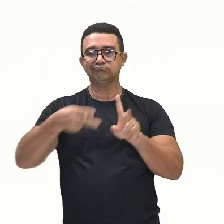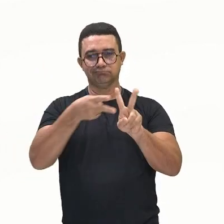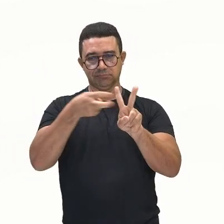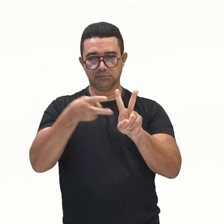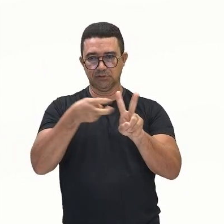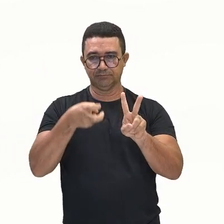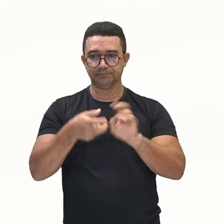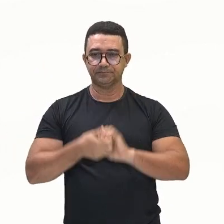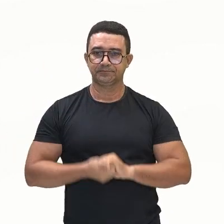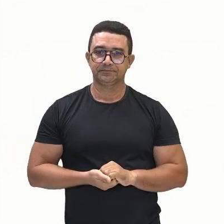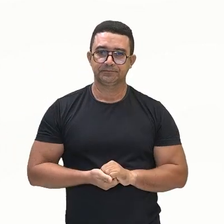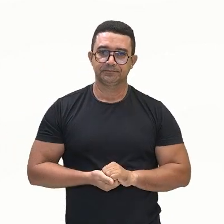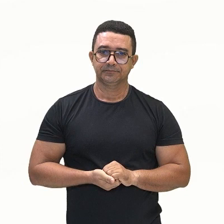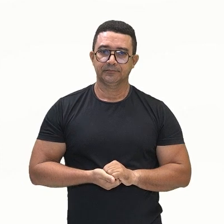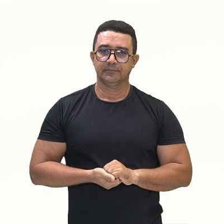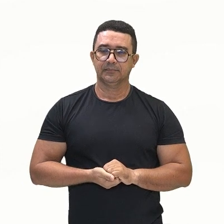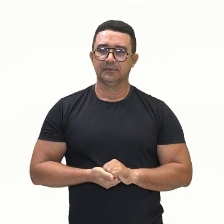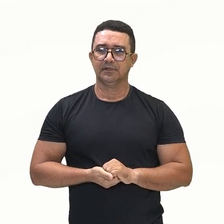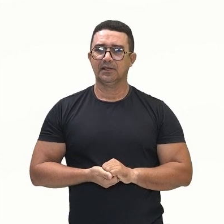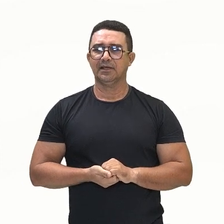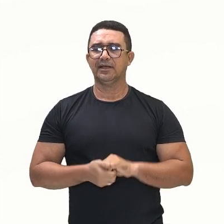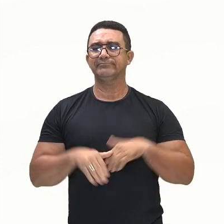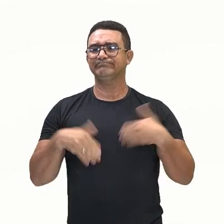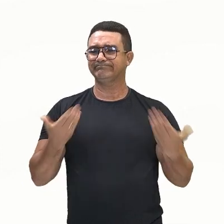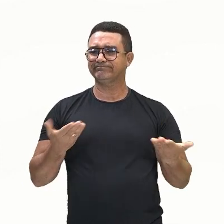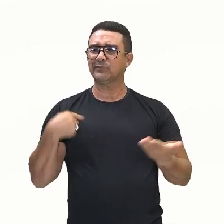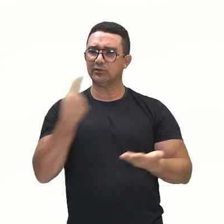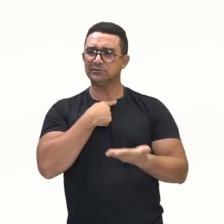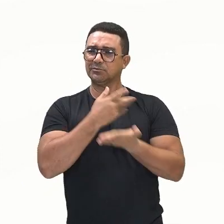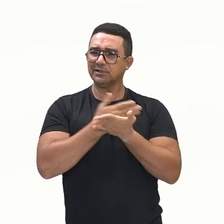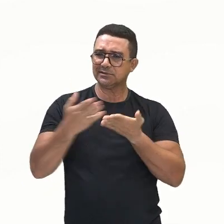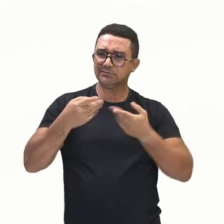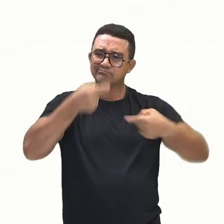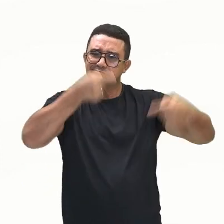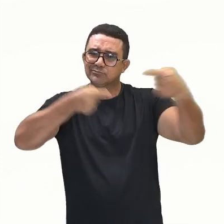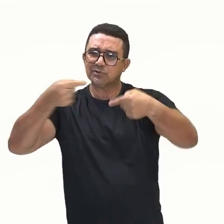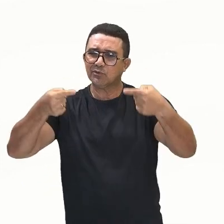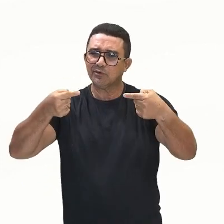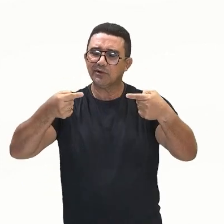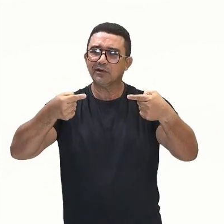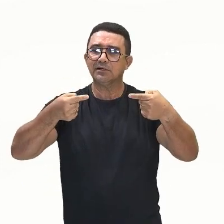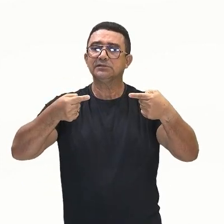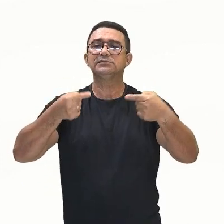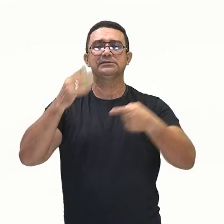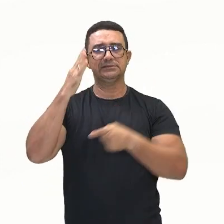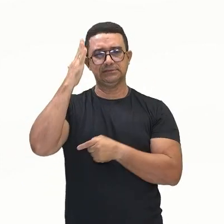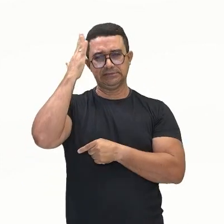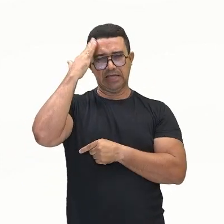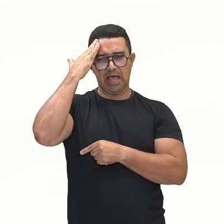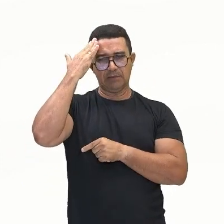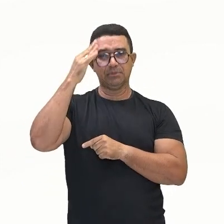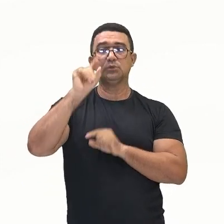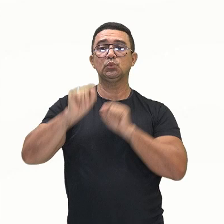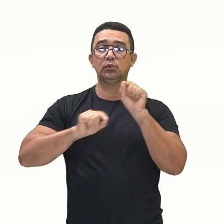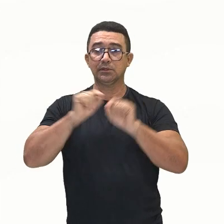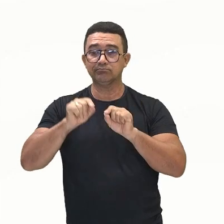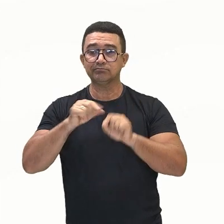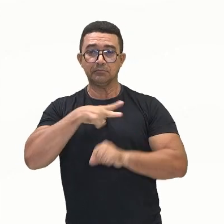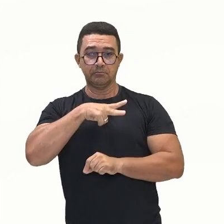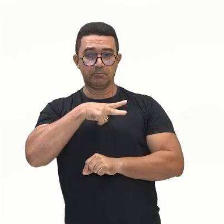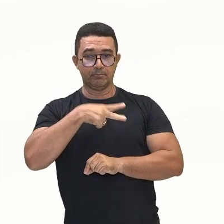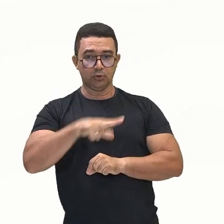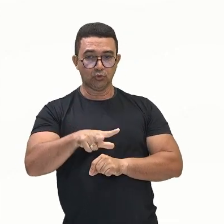aí a gente entra na discussão, que é importante colocar que, ao mesmo tempo que os